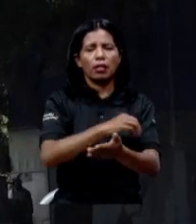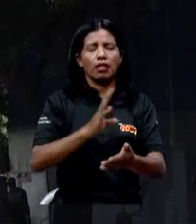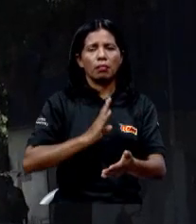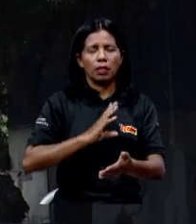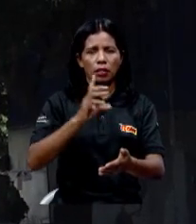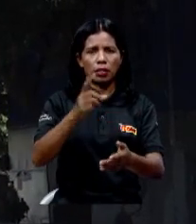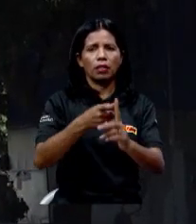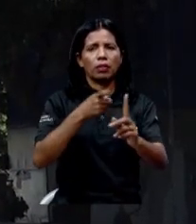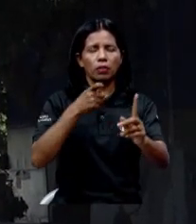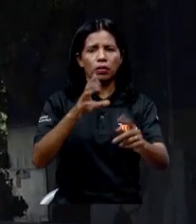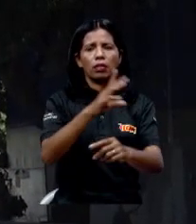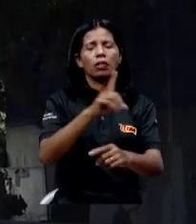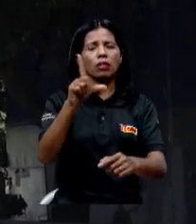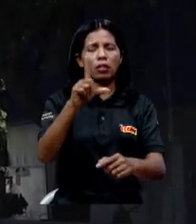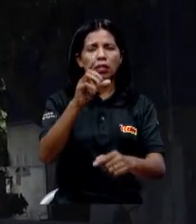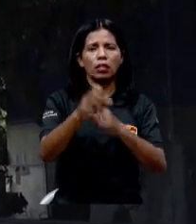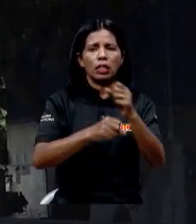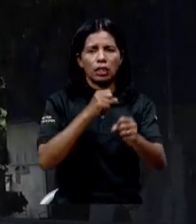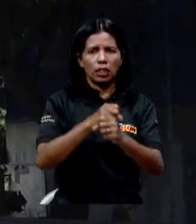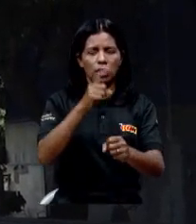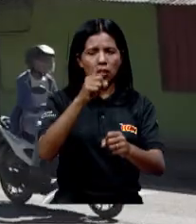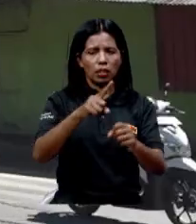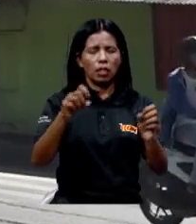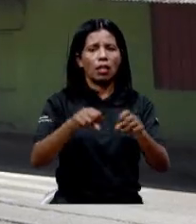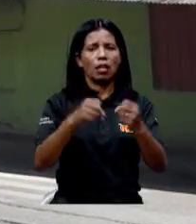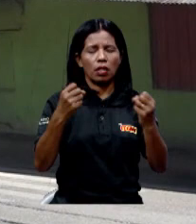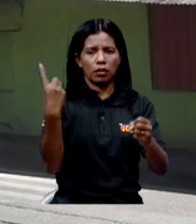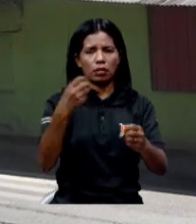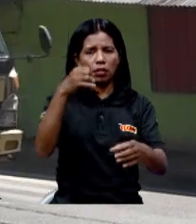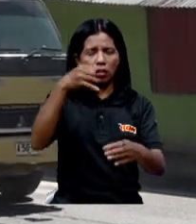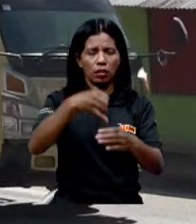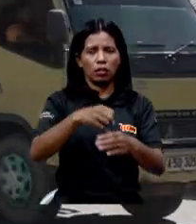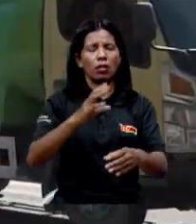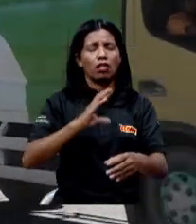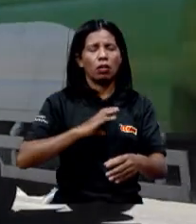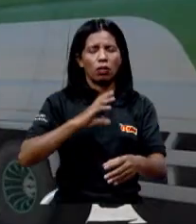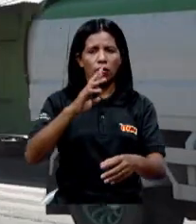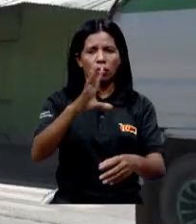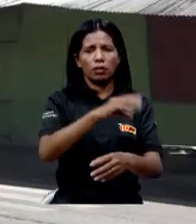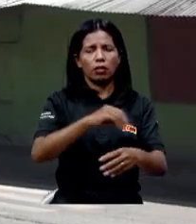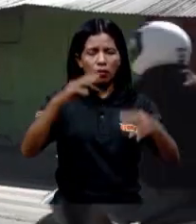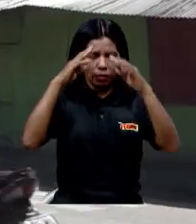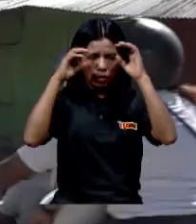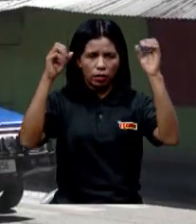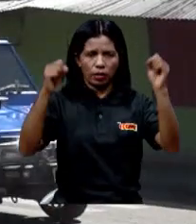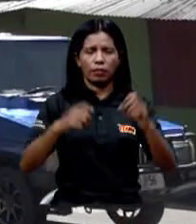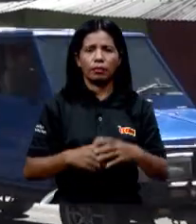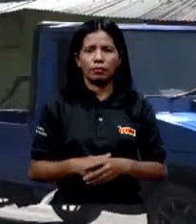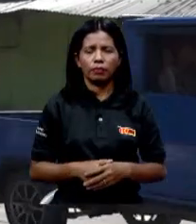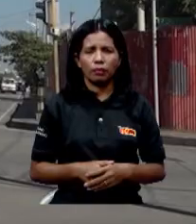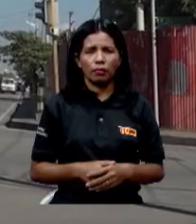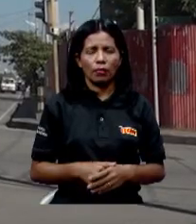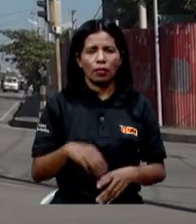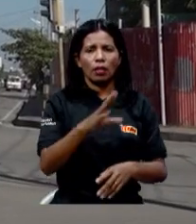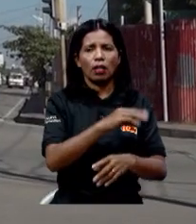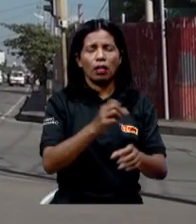husi parte caro knolos, tinang ida ona la funciona, inclui ia colmera, palácio, presidente. Além de nemos,